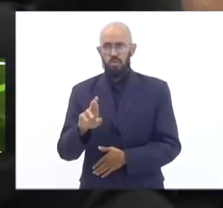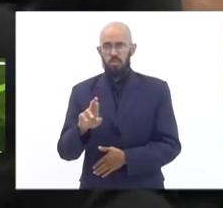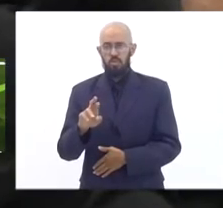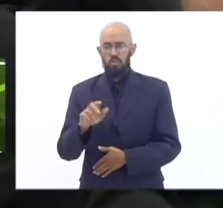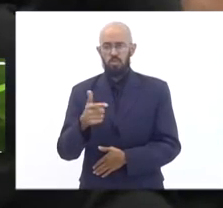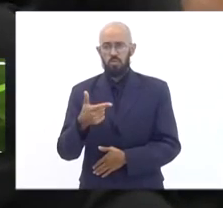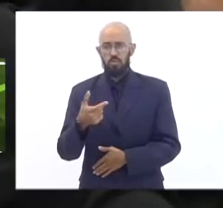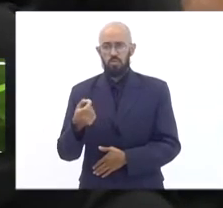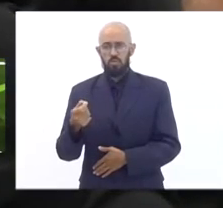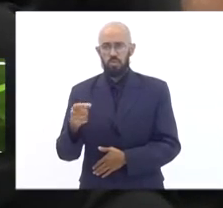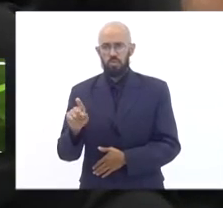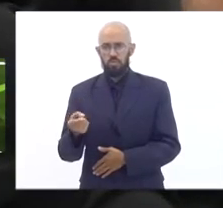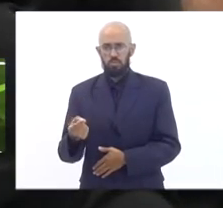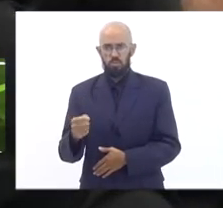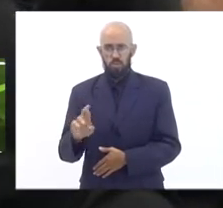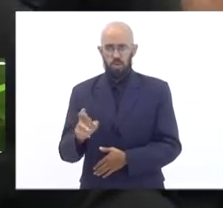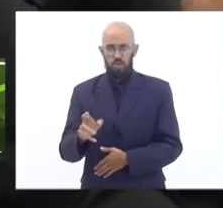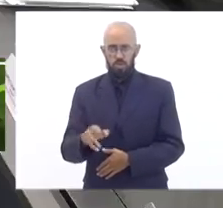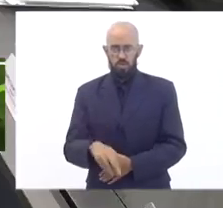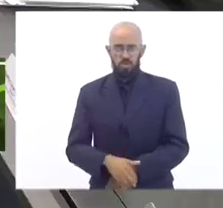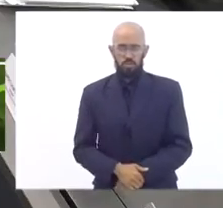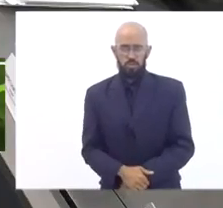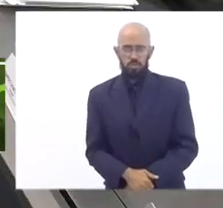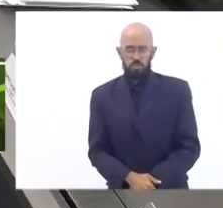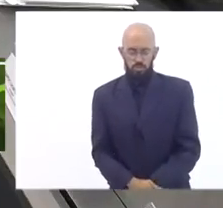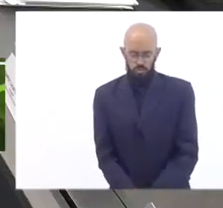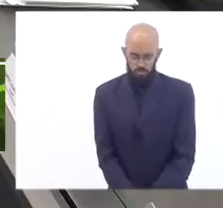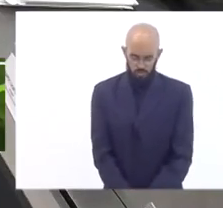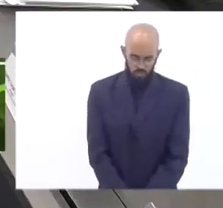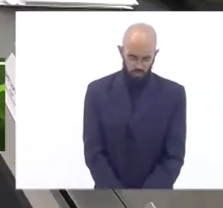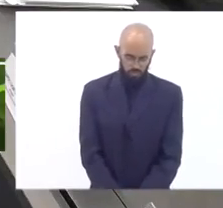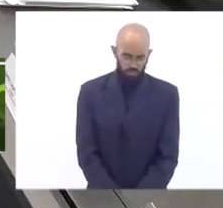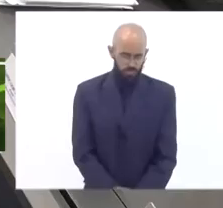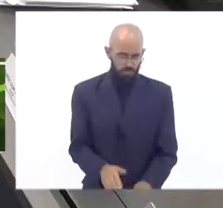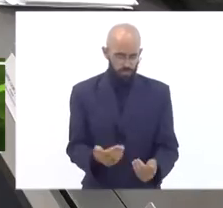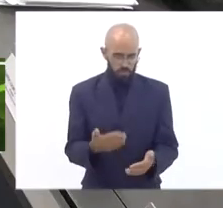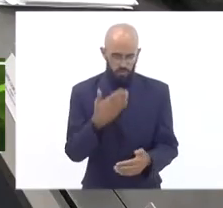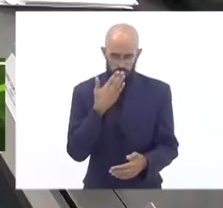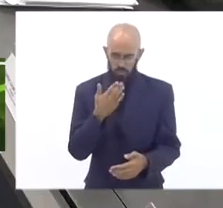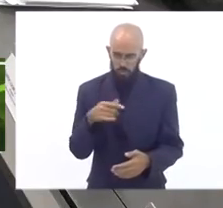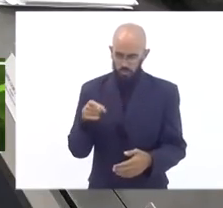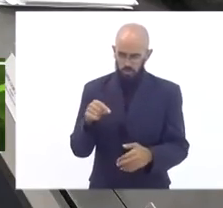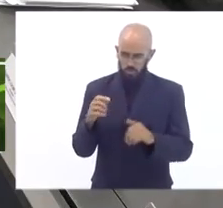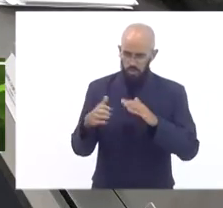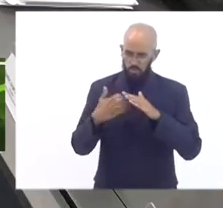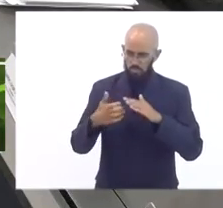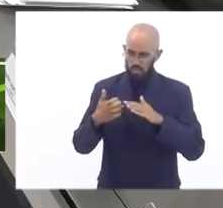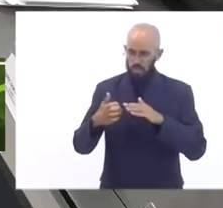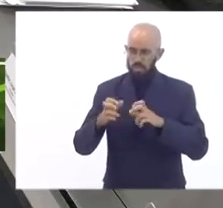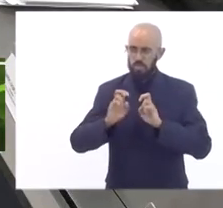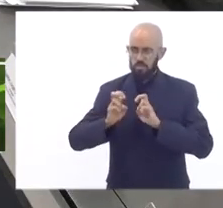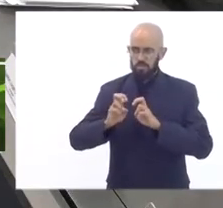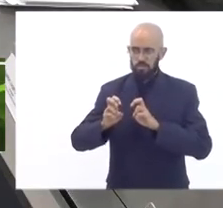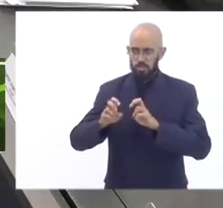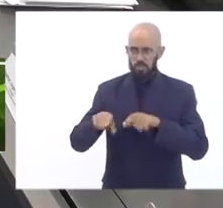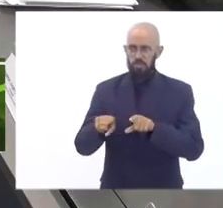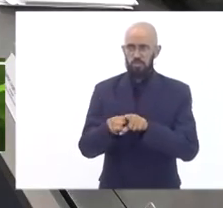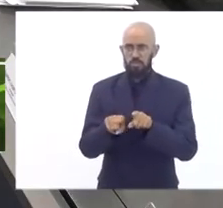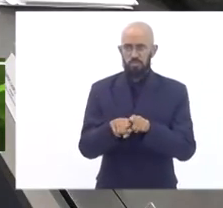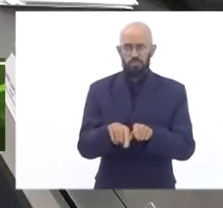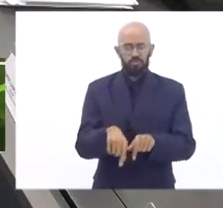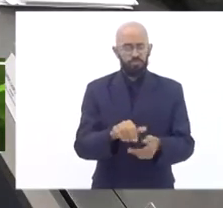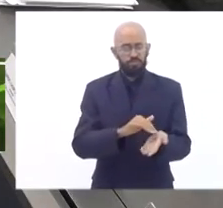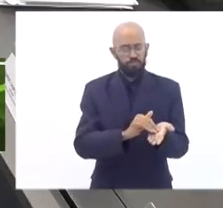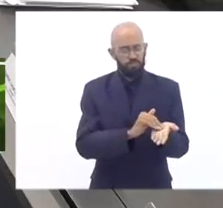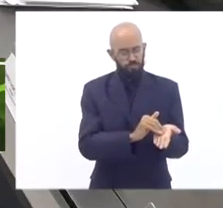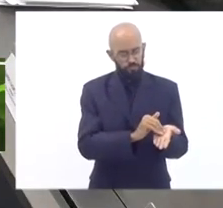Foi essa a questão. Pois é, eu queria até solicitar a Supervia e também a CETRANS e a AGTRANSP o seguinte, que